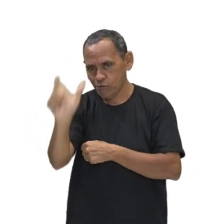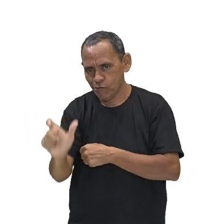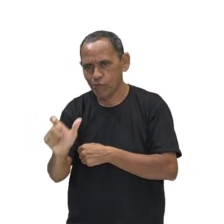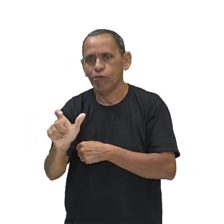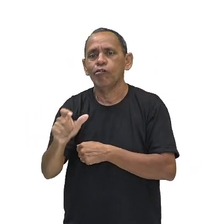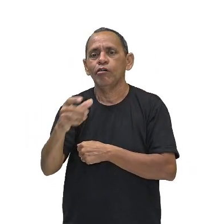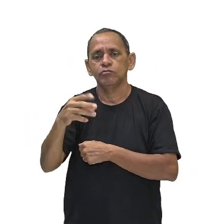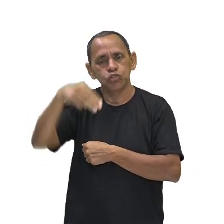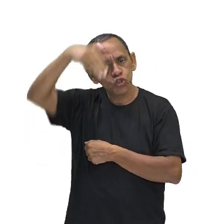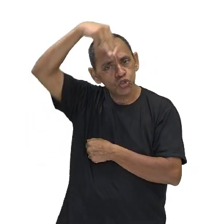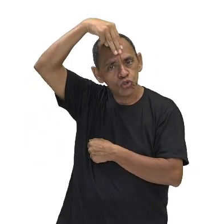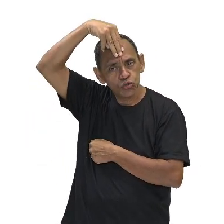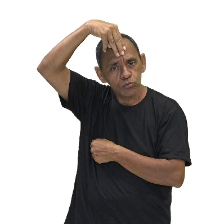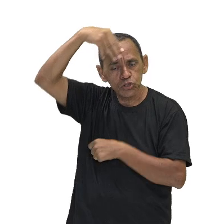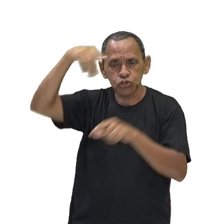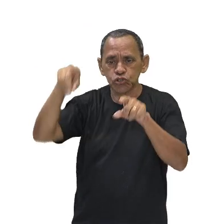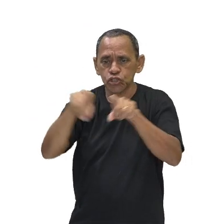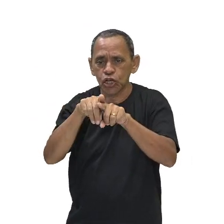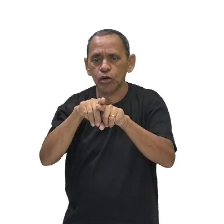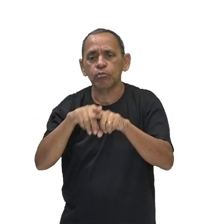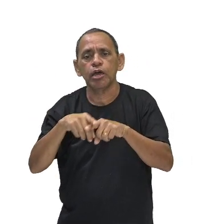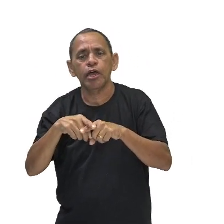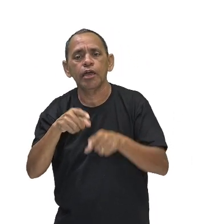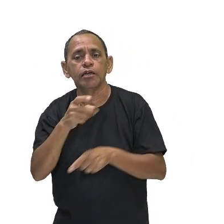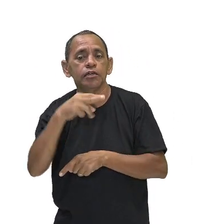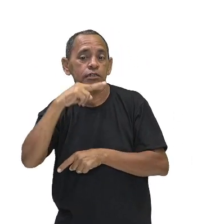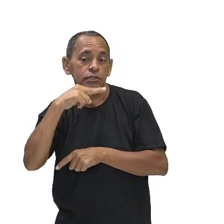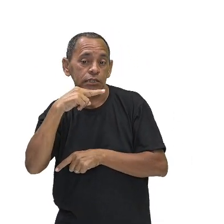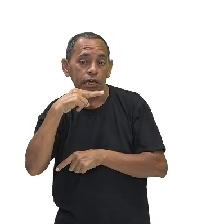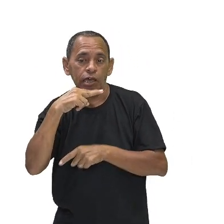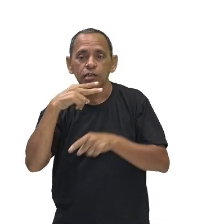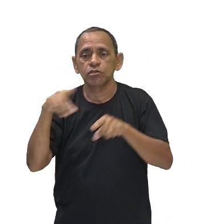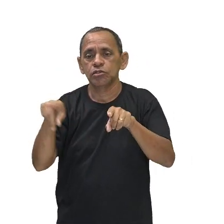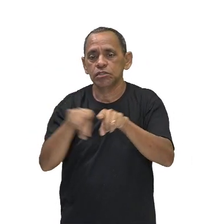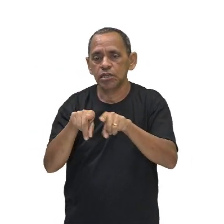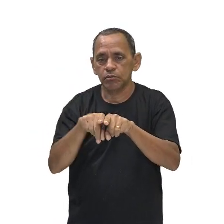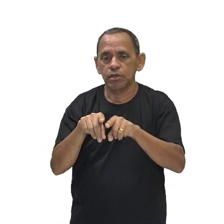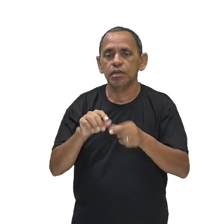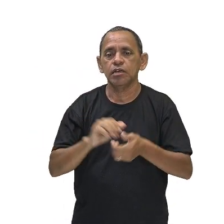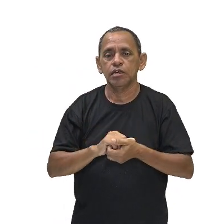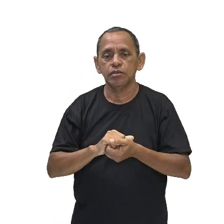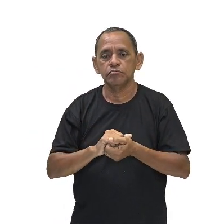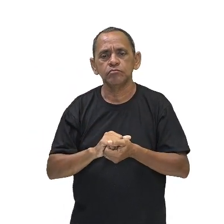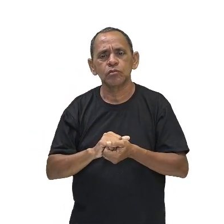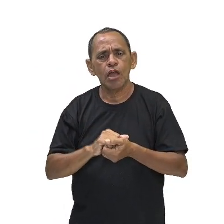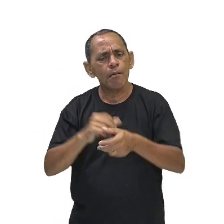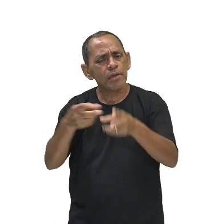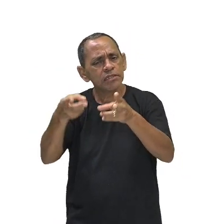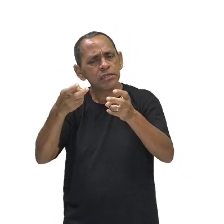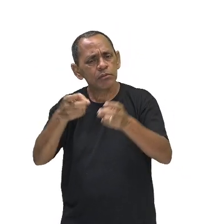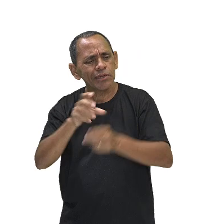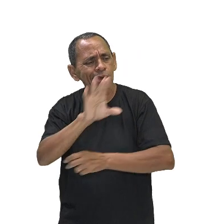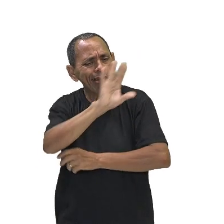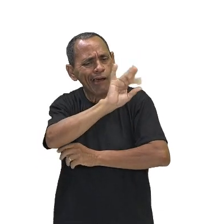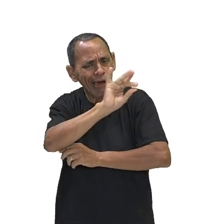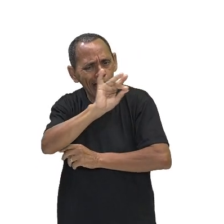sobrinho tem aquele outro dever, o neto tem outro dever. Então percebam que cada membro da família